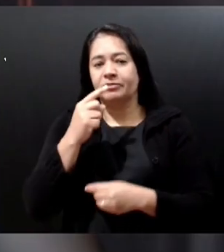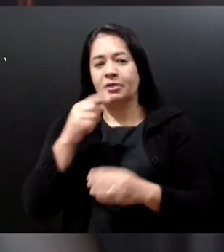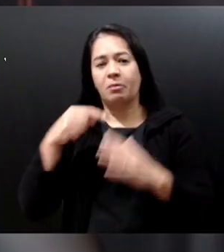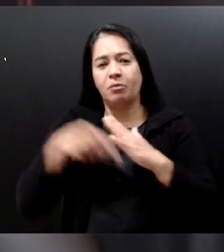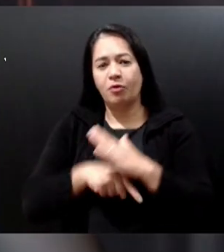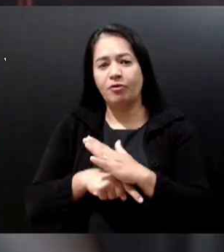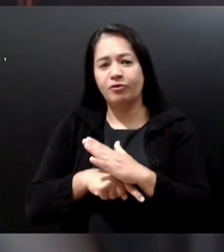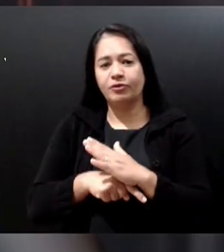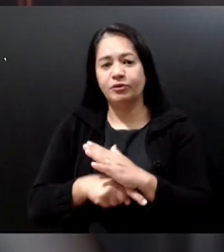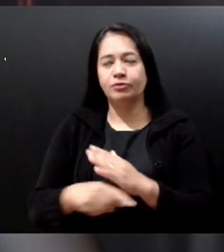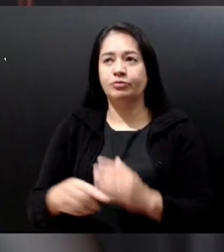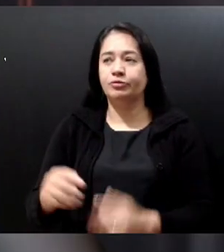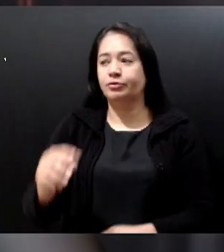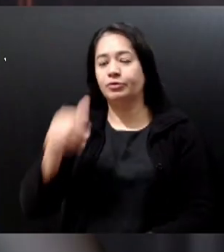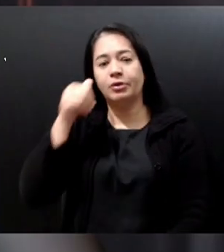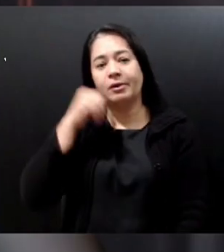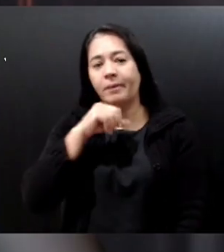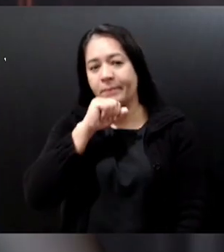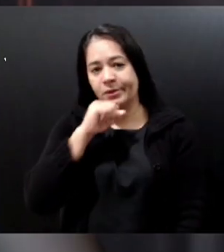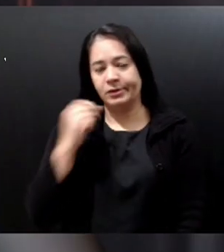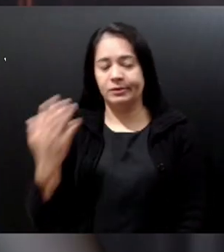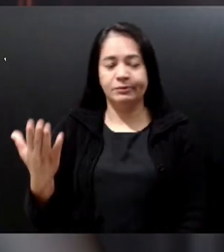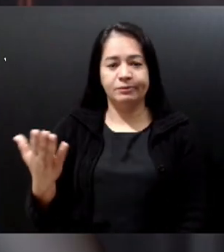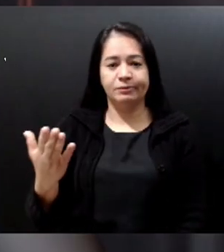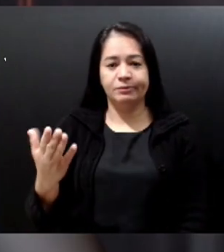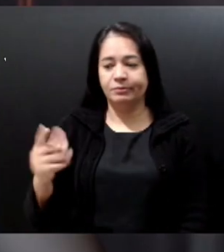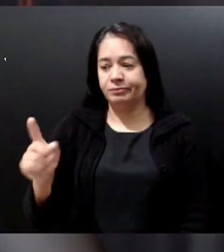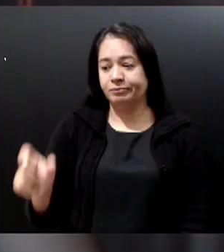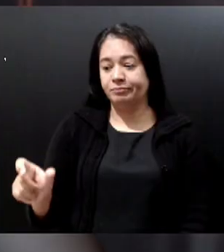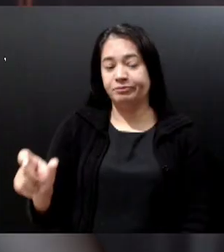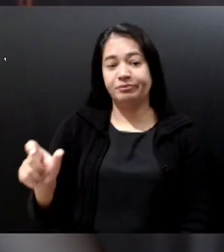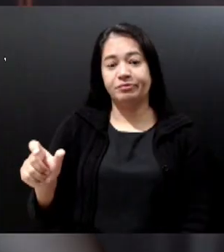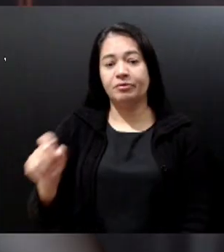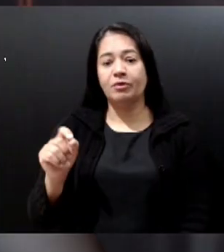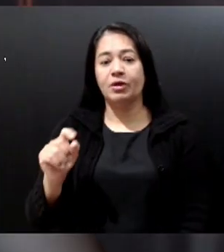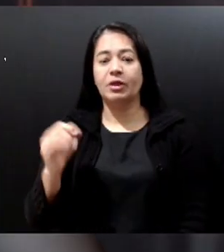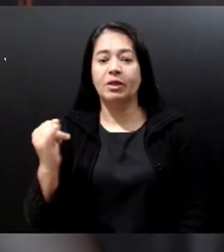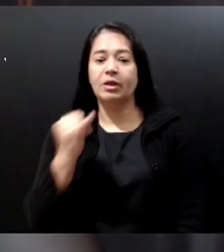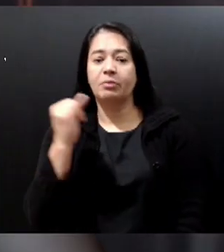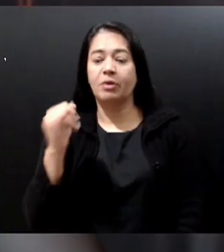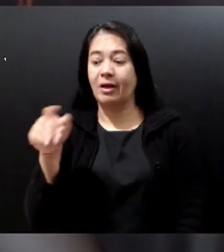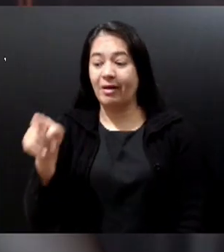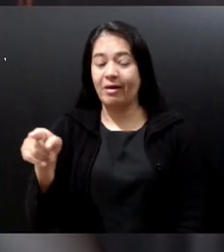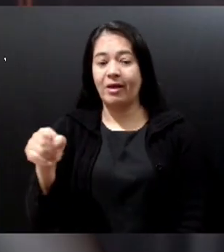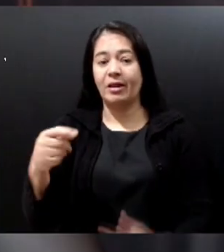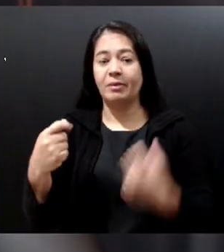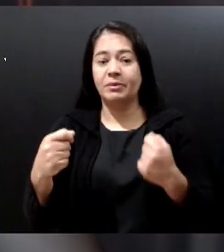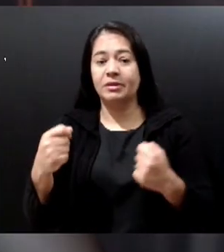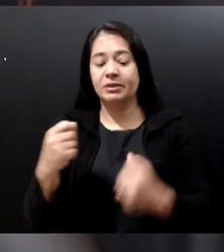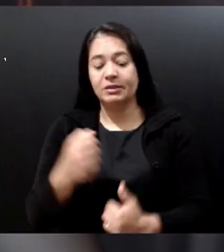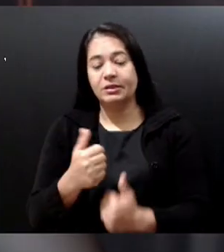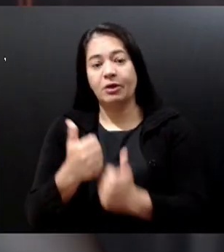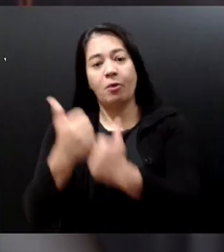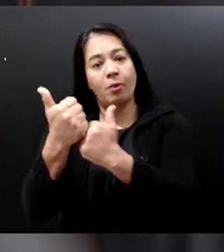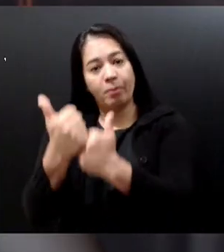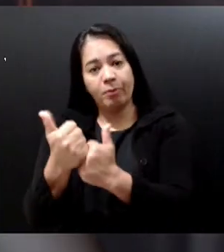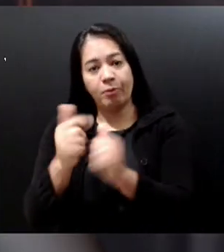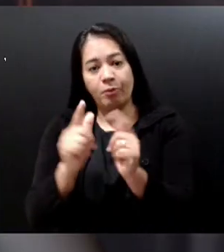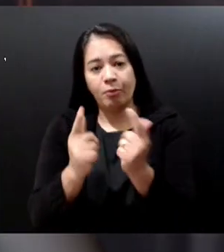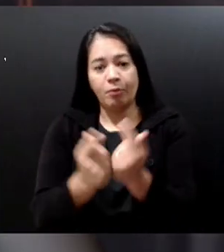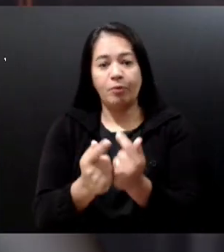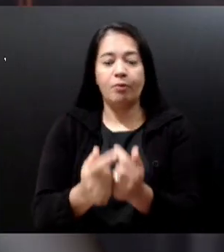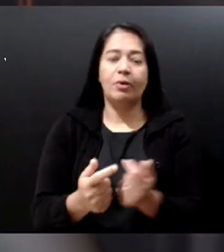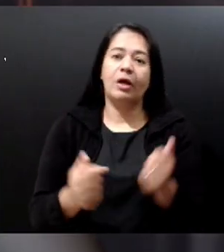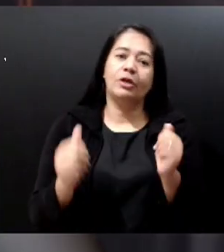mãe. O que é muito importante é que essa mãe tenha uma rede de apoio, então entra uma avó, um avô,